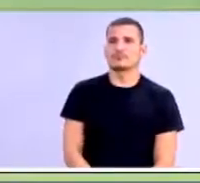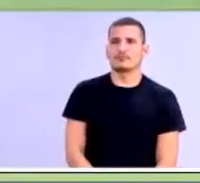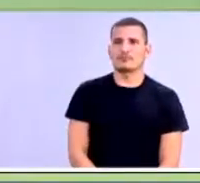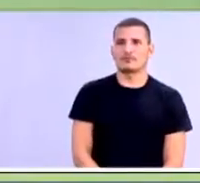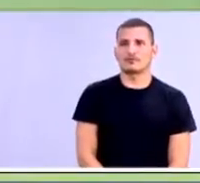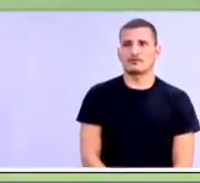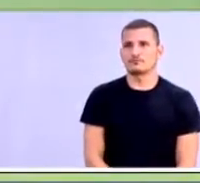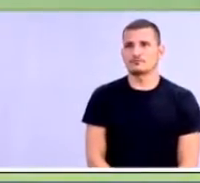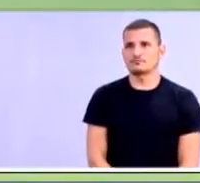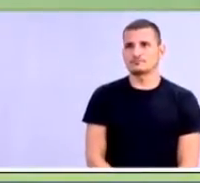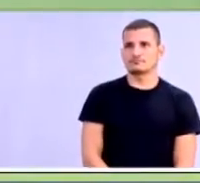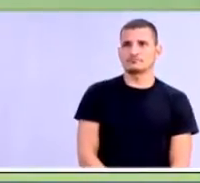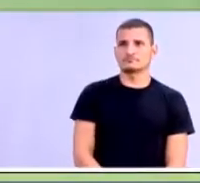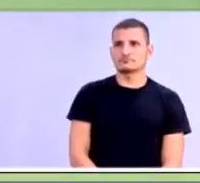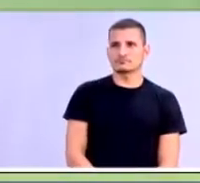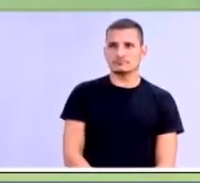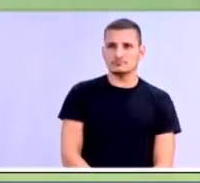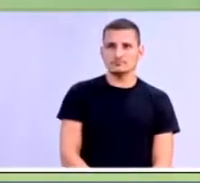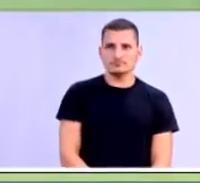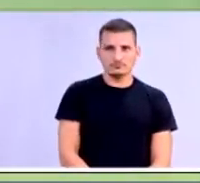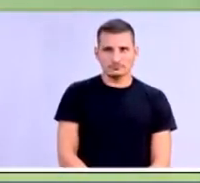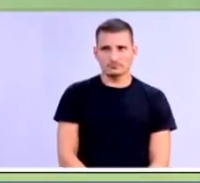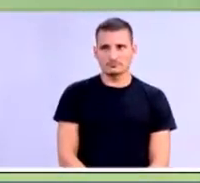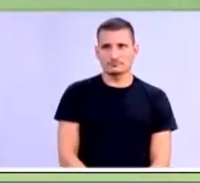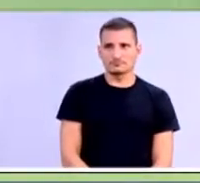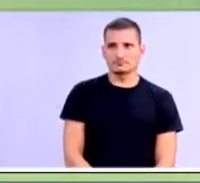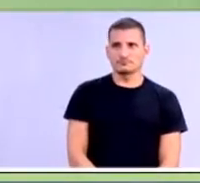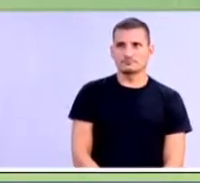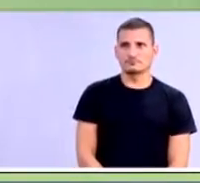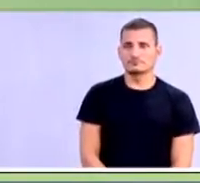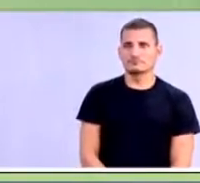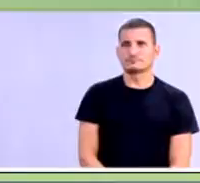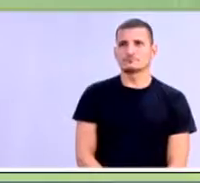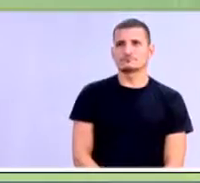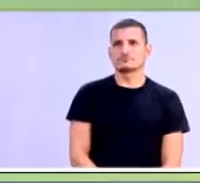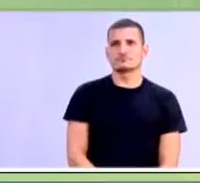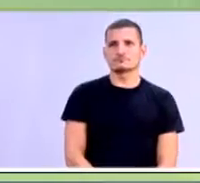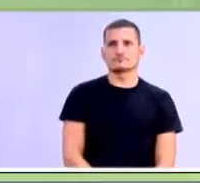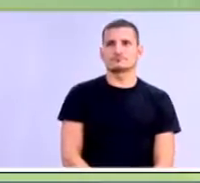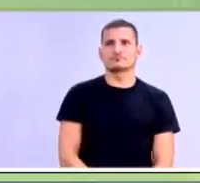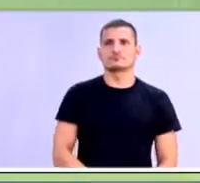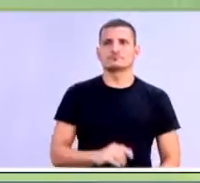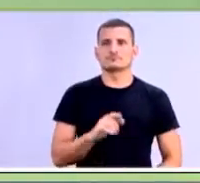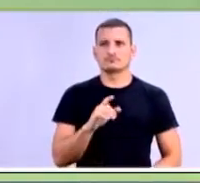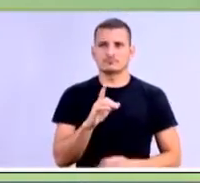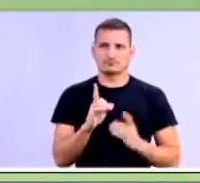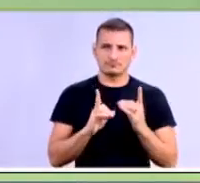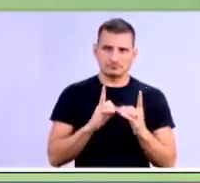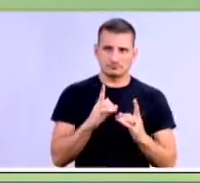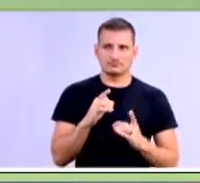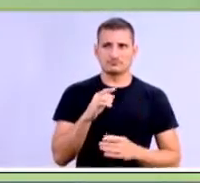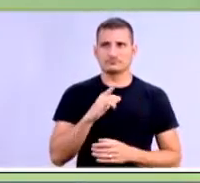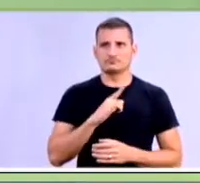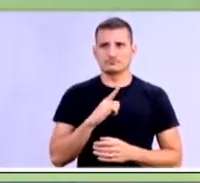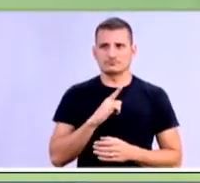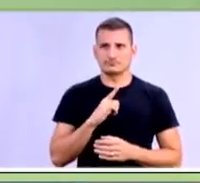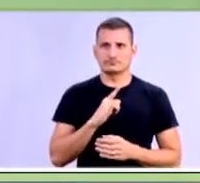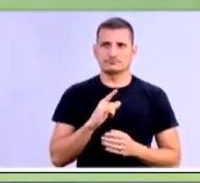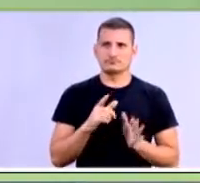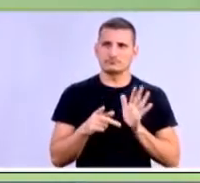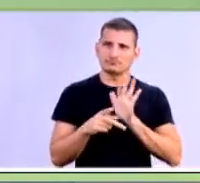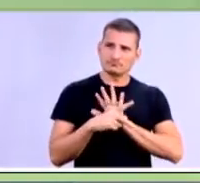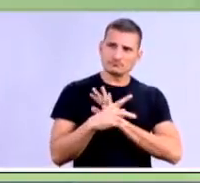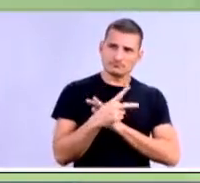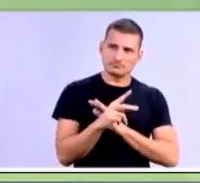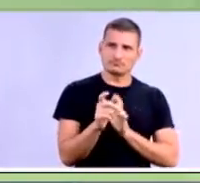pela participação também. Então, o texto narrativo, ele é dinâmico, ele possui elementos próprios,